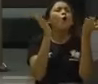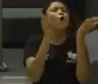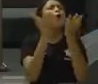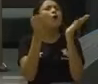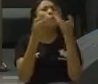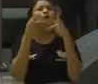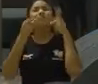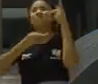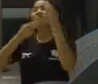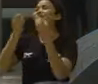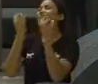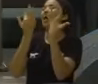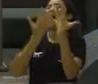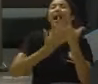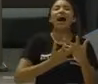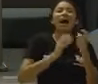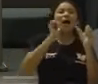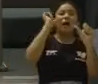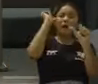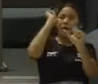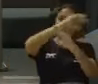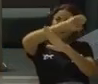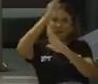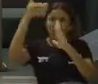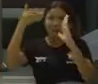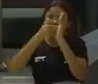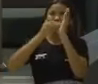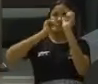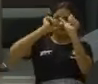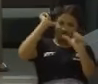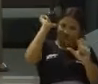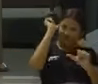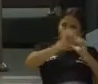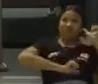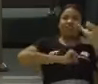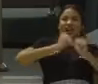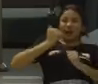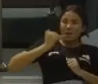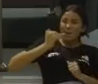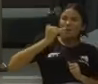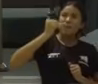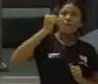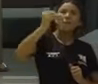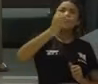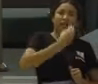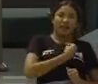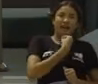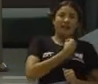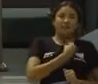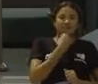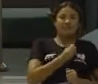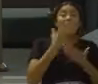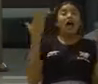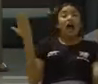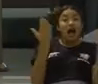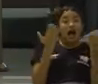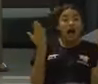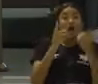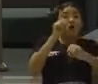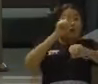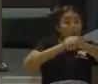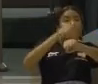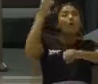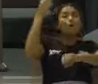hoje tudo mudará na história da sua vida, porque hoje, exatamente agora, neste